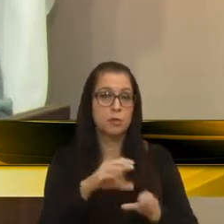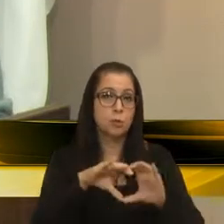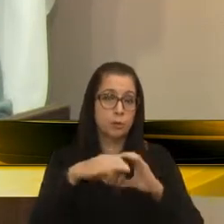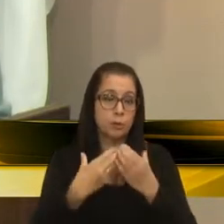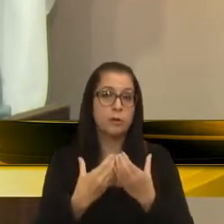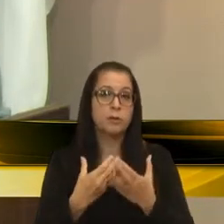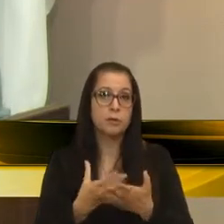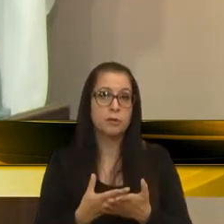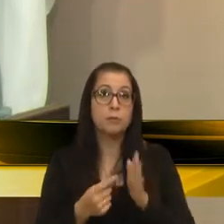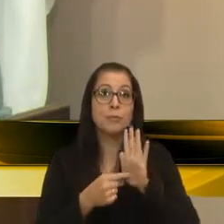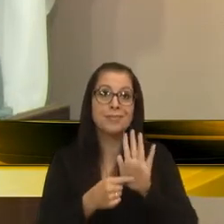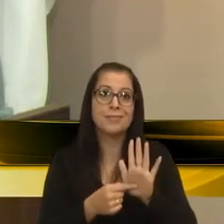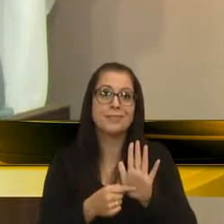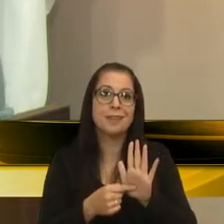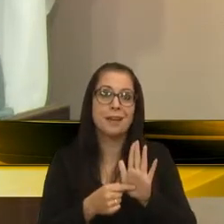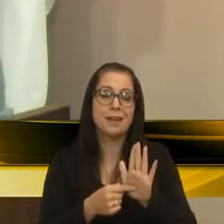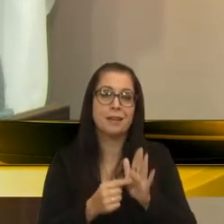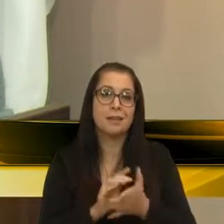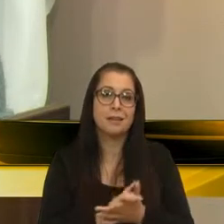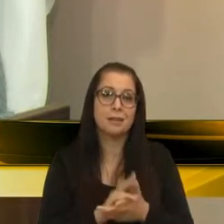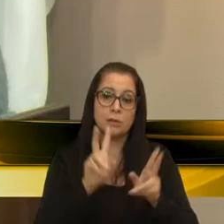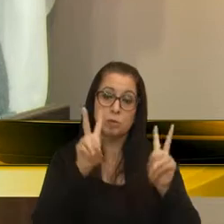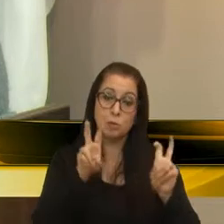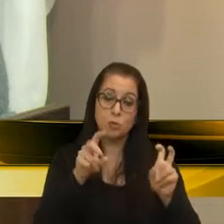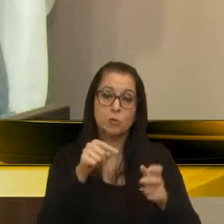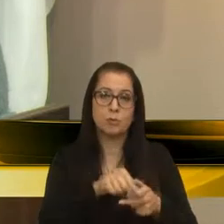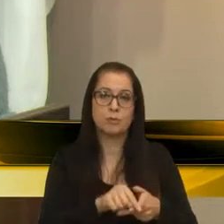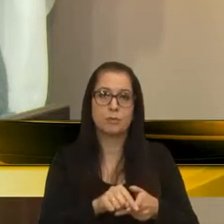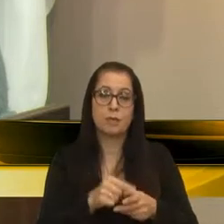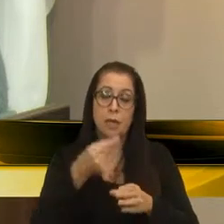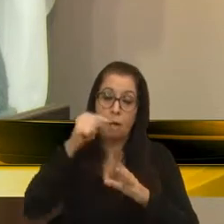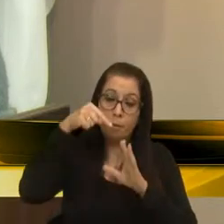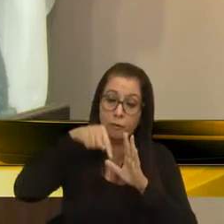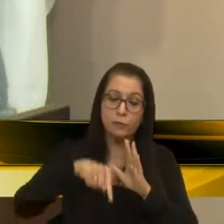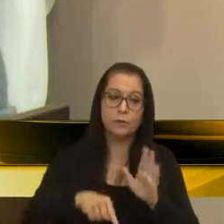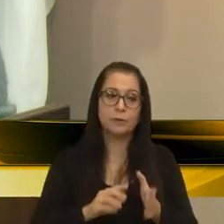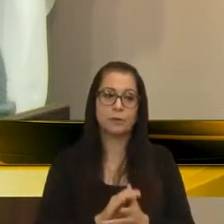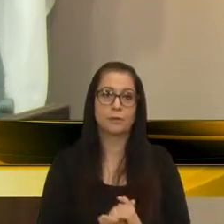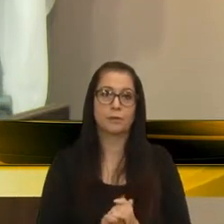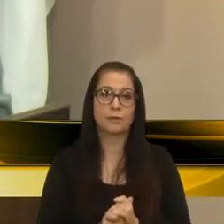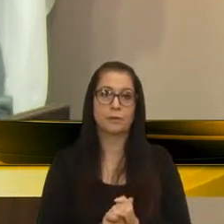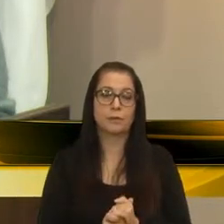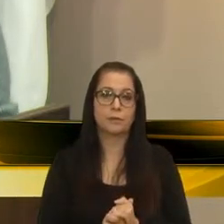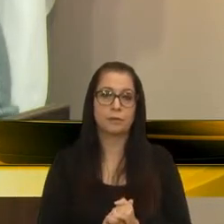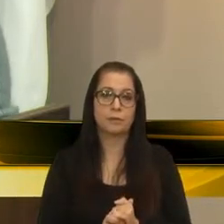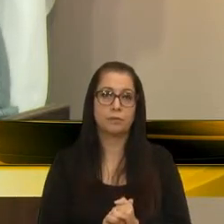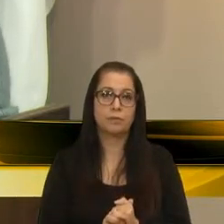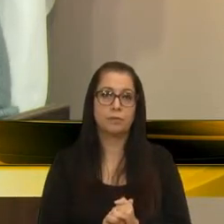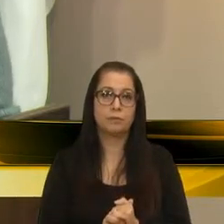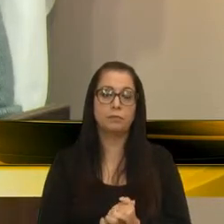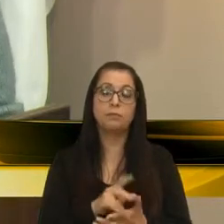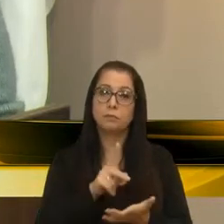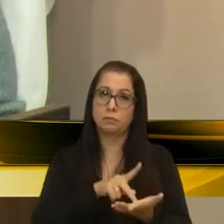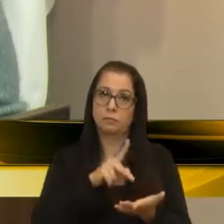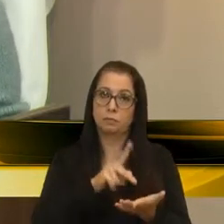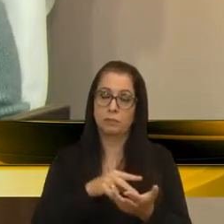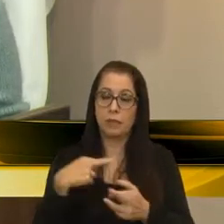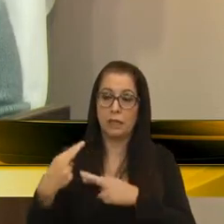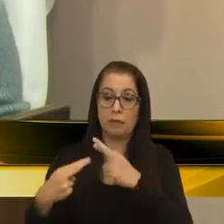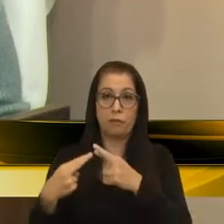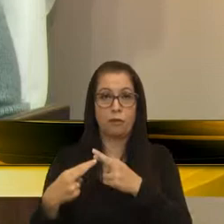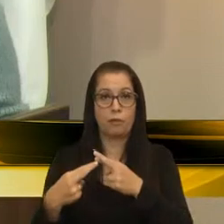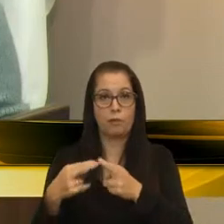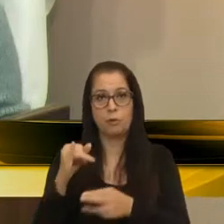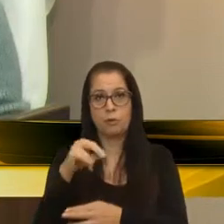comunidade, trazer esse assunto à tona, aprofundar, né, o quanto, de fato, a reforma da